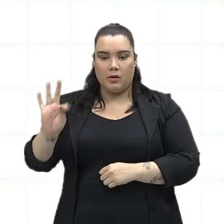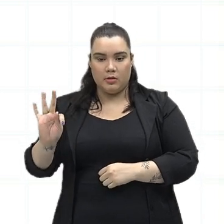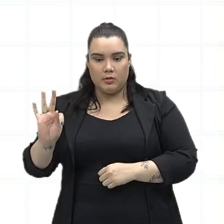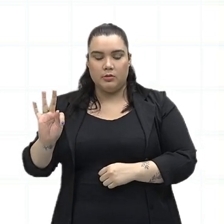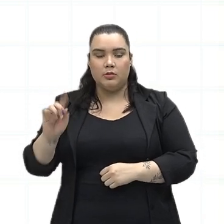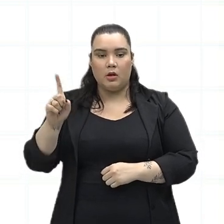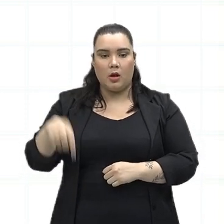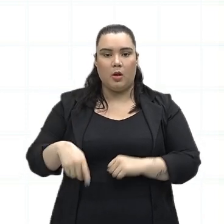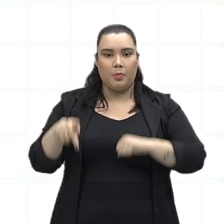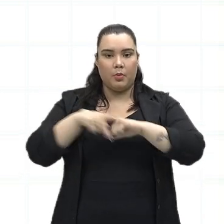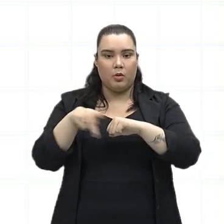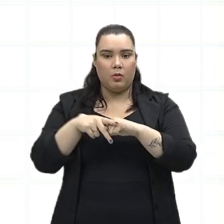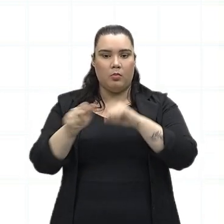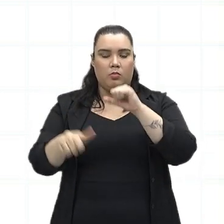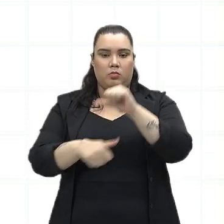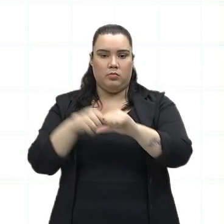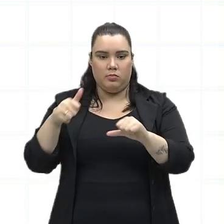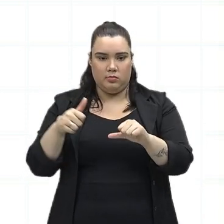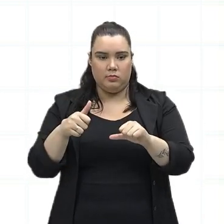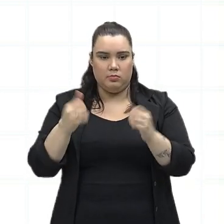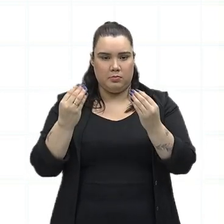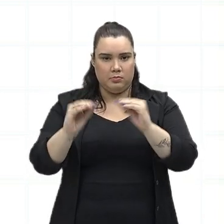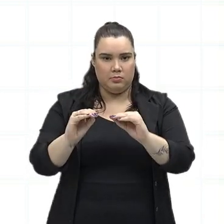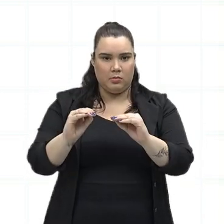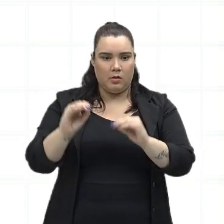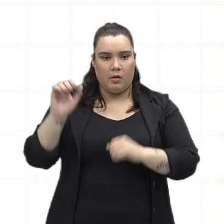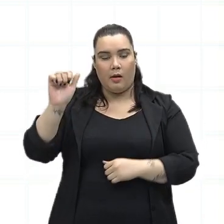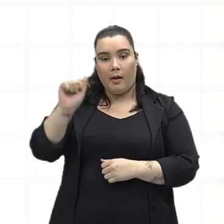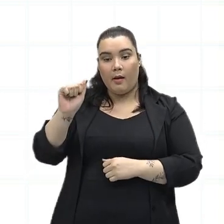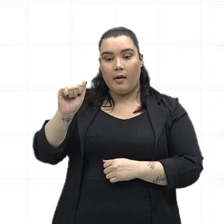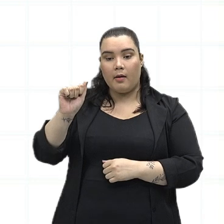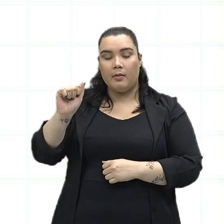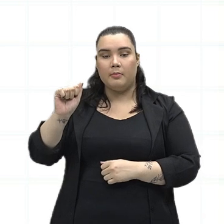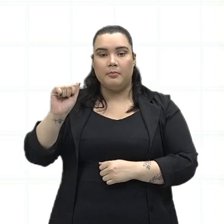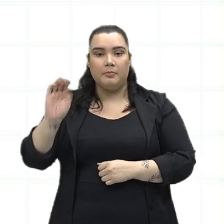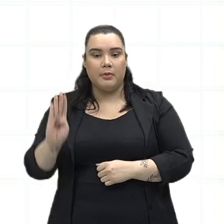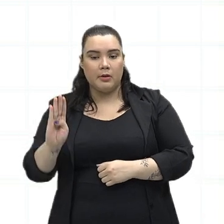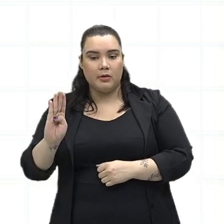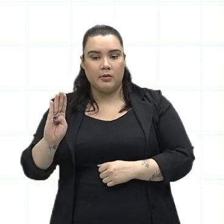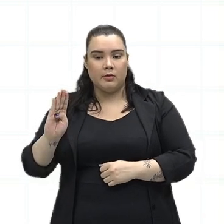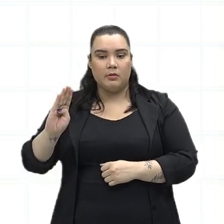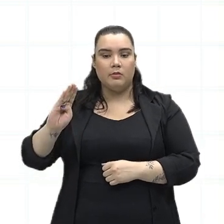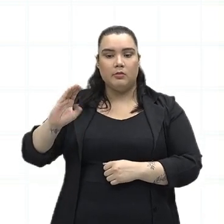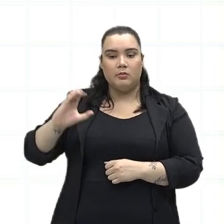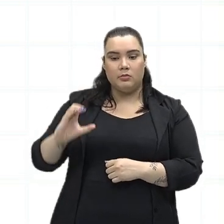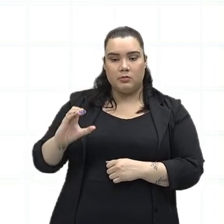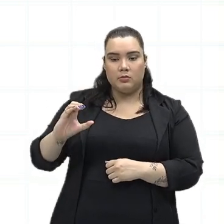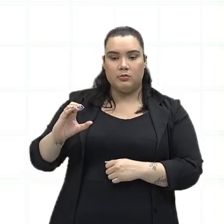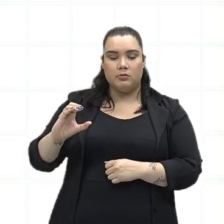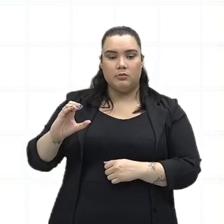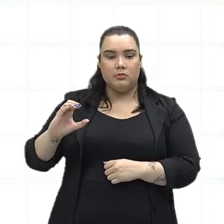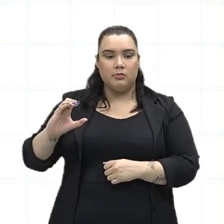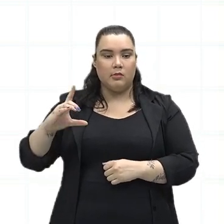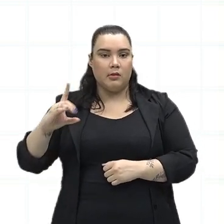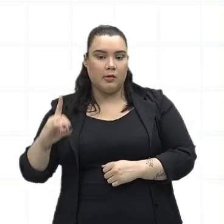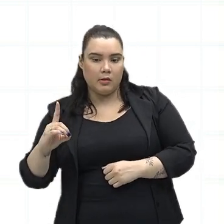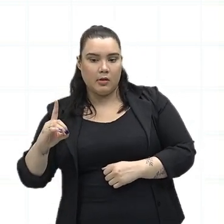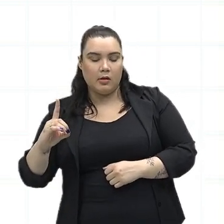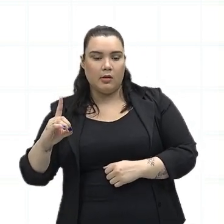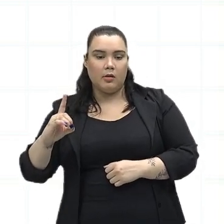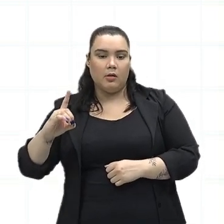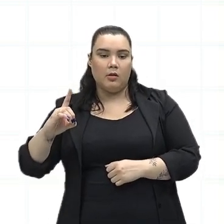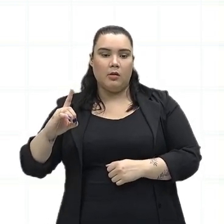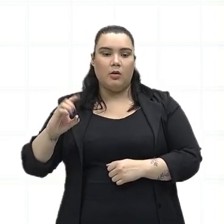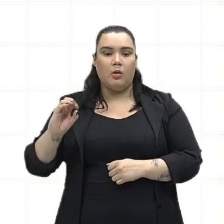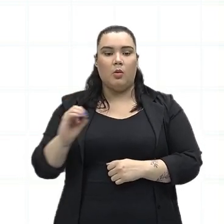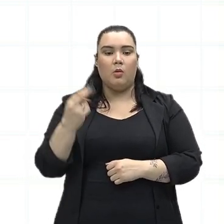está substituindo jobs, Europe, bank, artificial intelligence, o